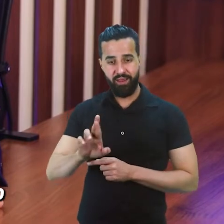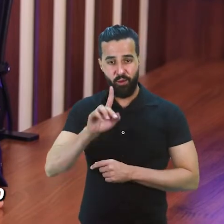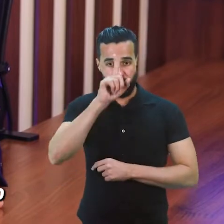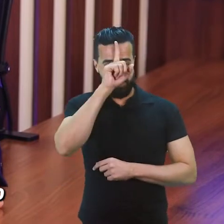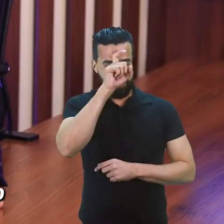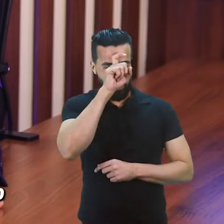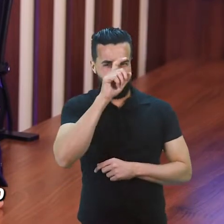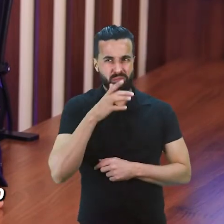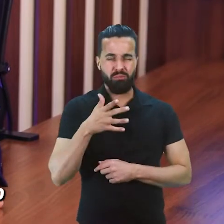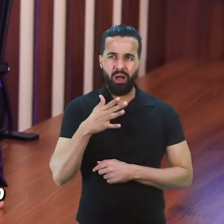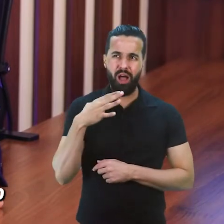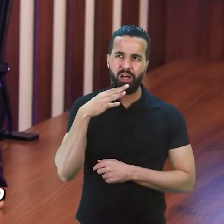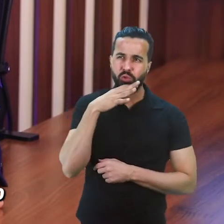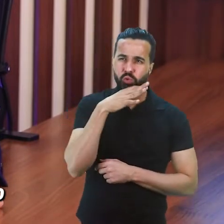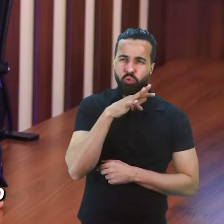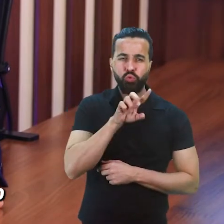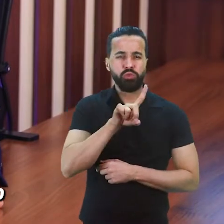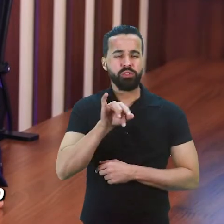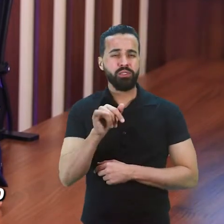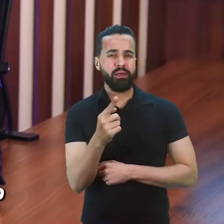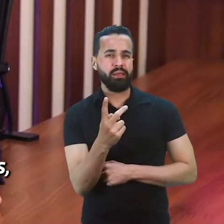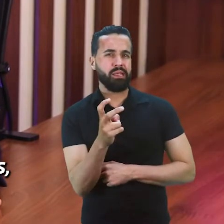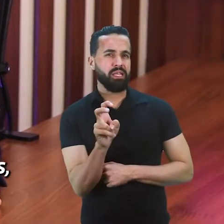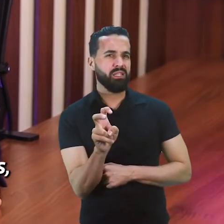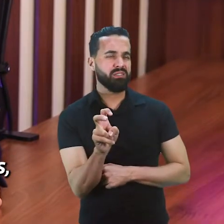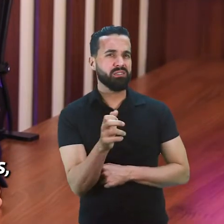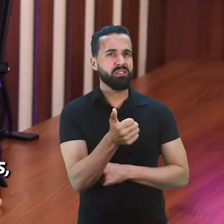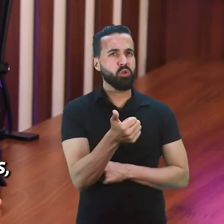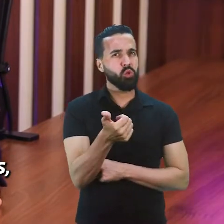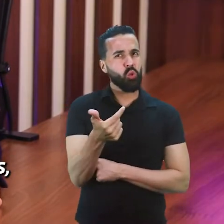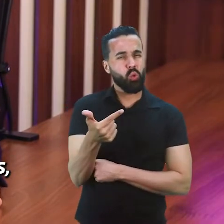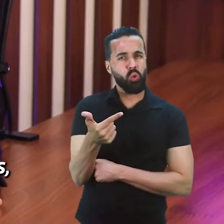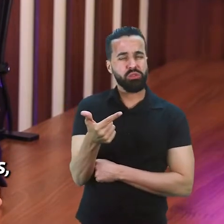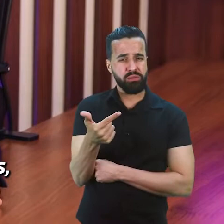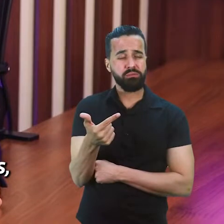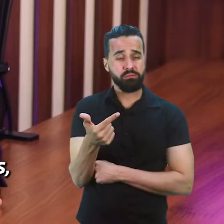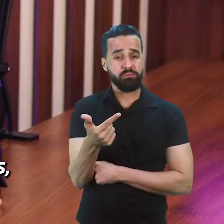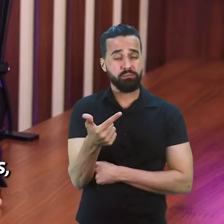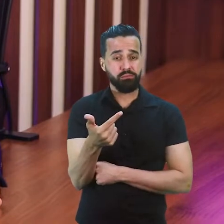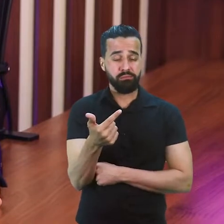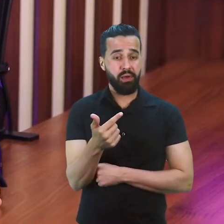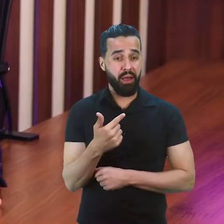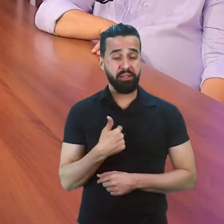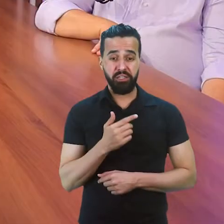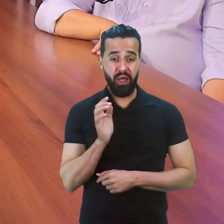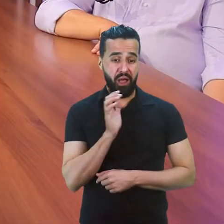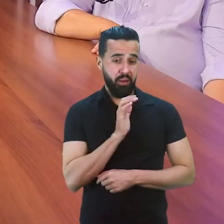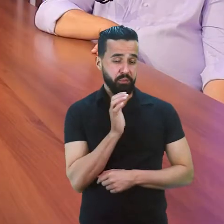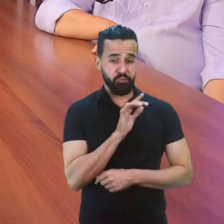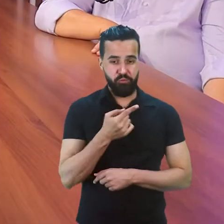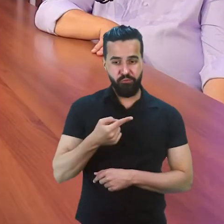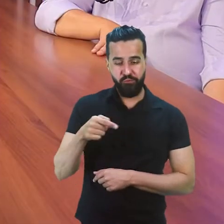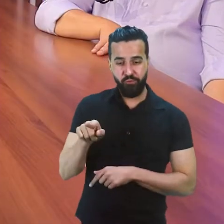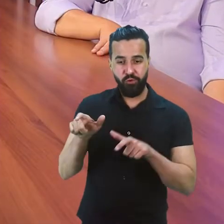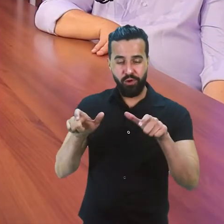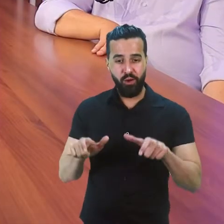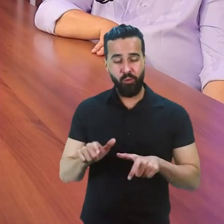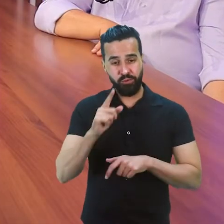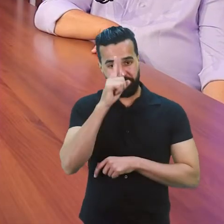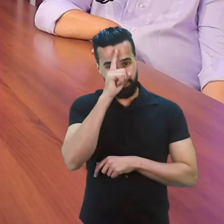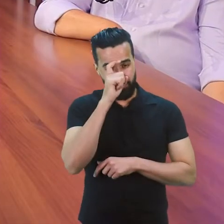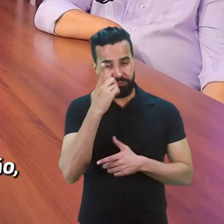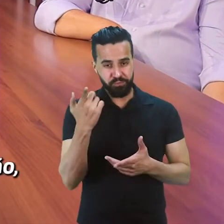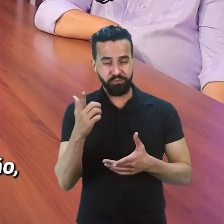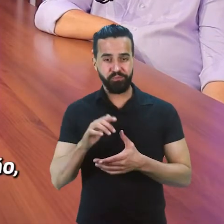15... Alguma coisa assim, dia 12, não lembro agora quando que eu fui. Poucos dias depois eu fui para o CRE já. Já foi para o CRE. Já O foi CRE, para quem